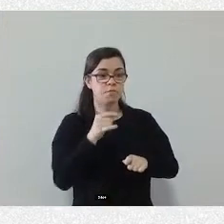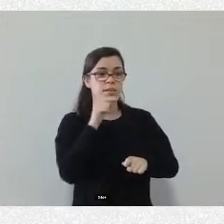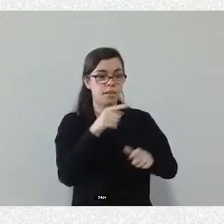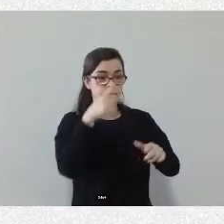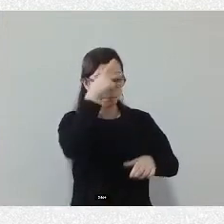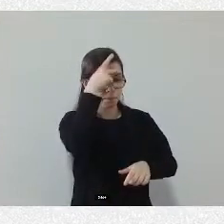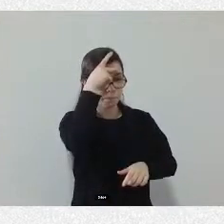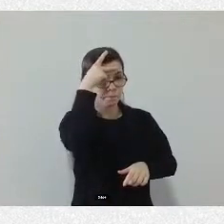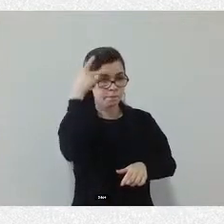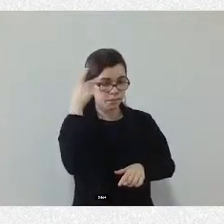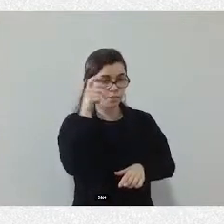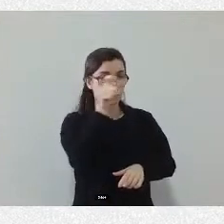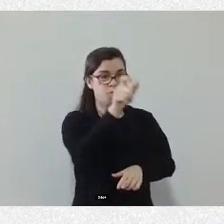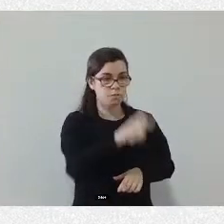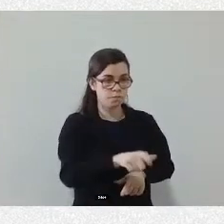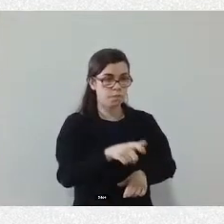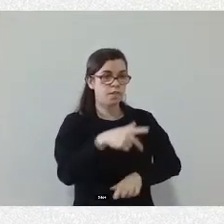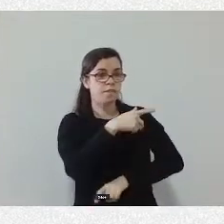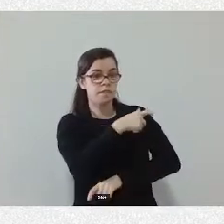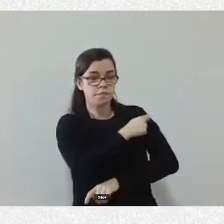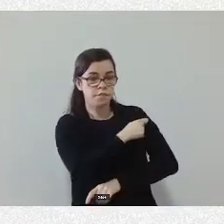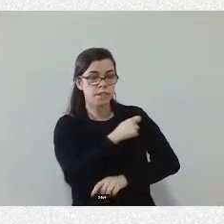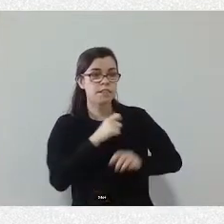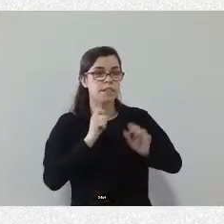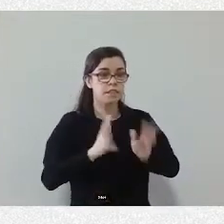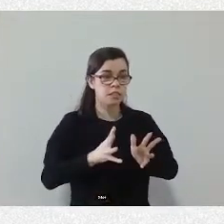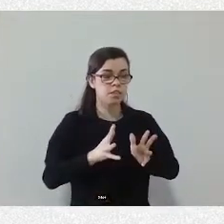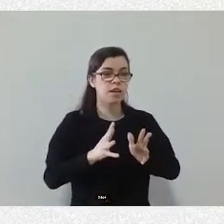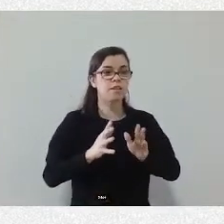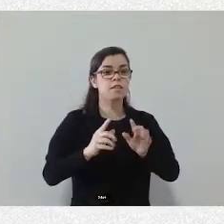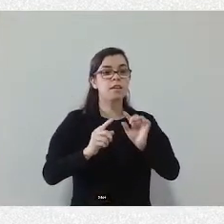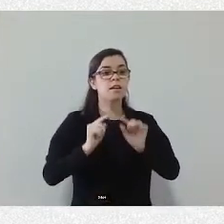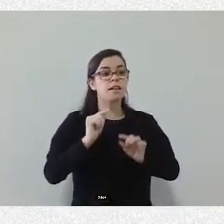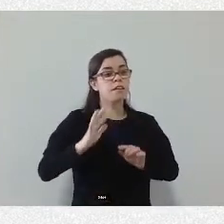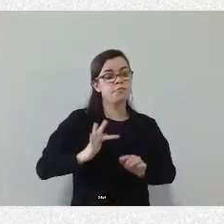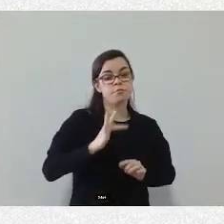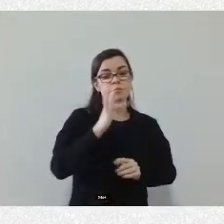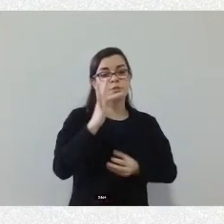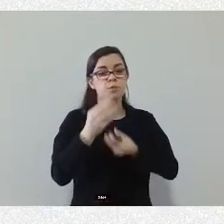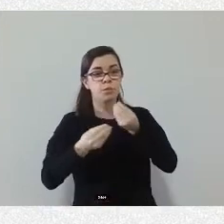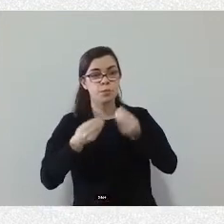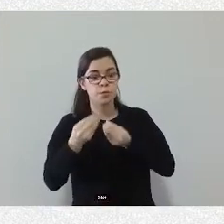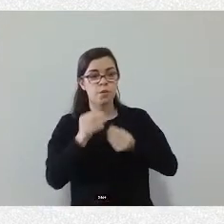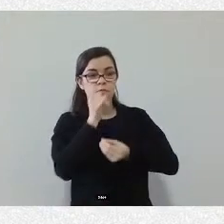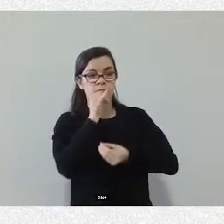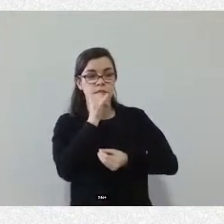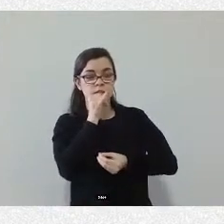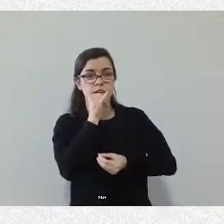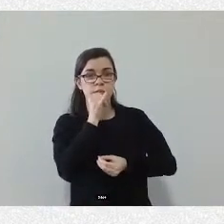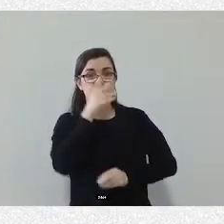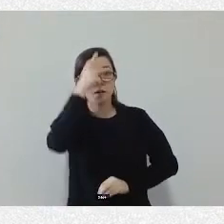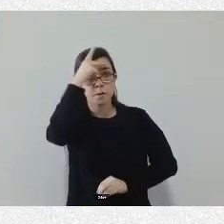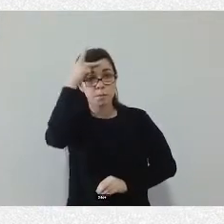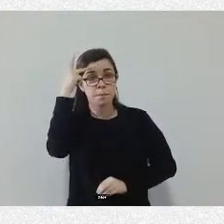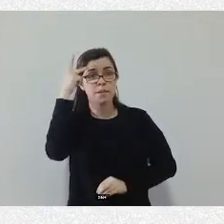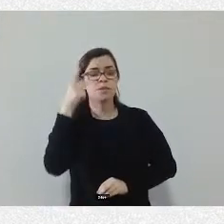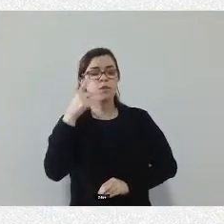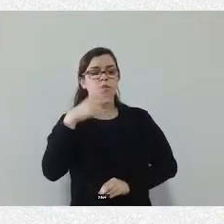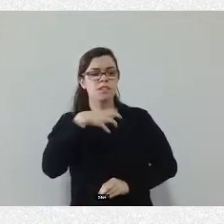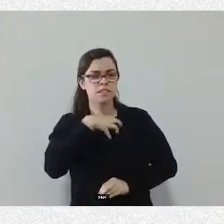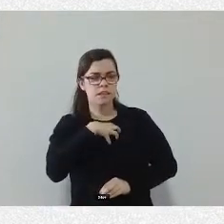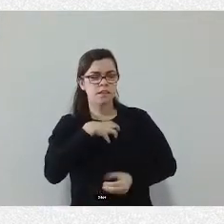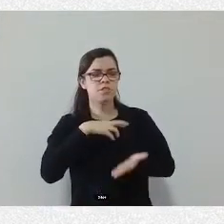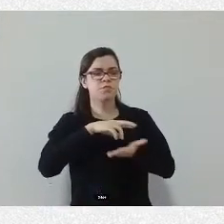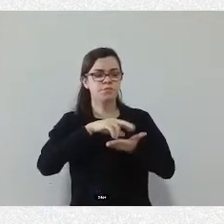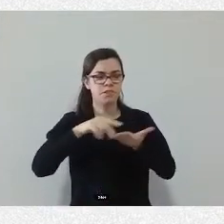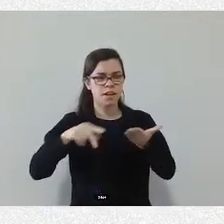sendo incluída no estudo, com a ocorrência do desfecho, que é aqui, que é um quadro sintomático, né, de COVID, e especialmente